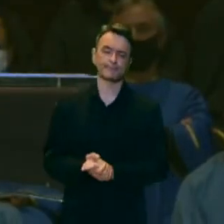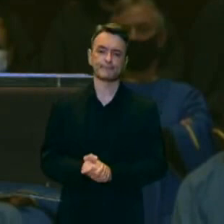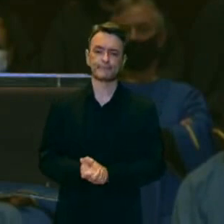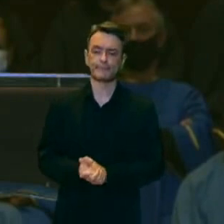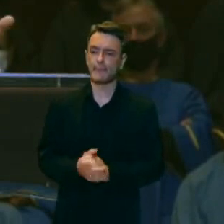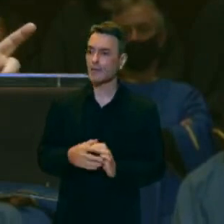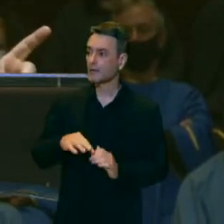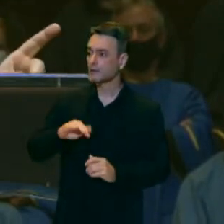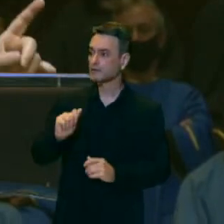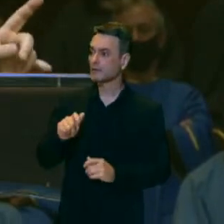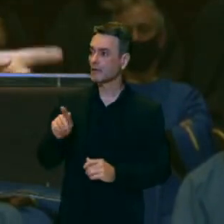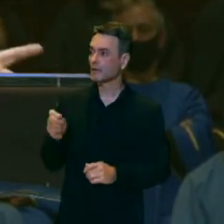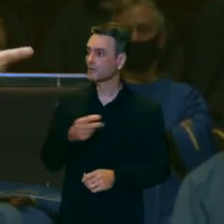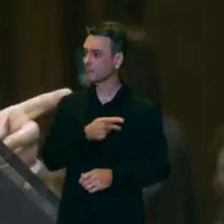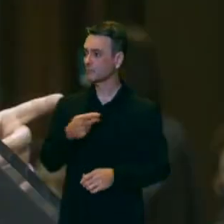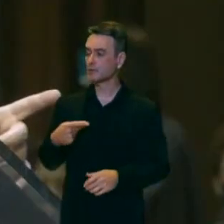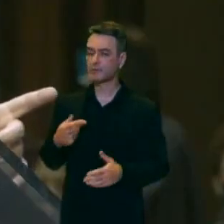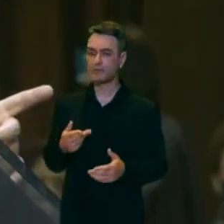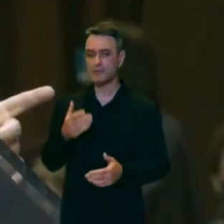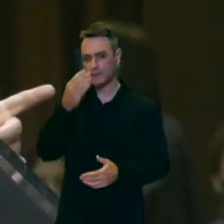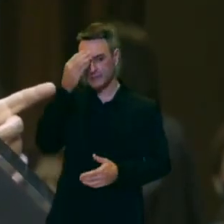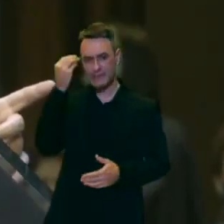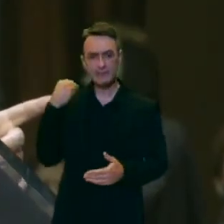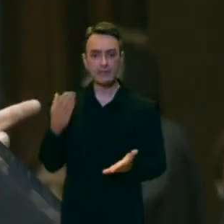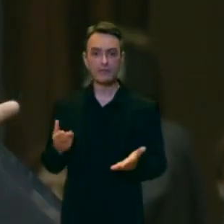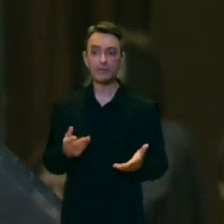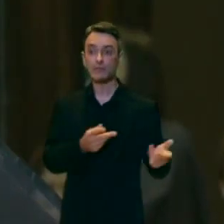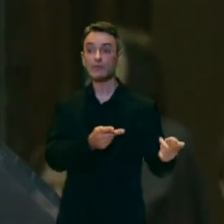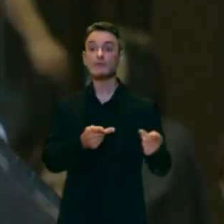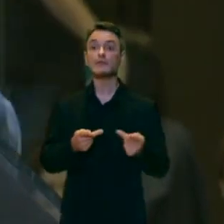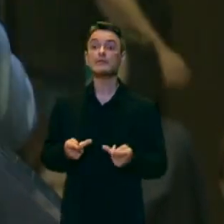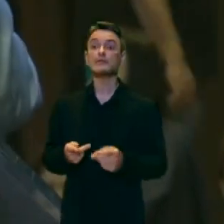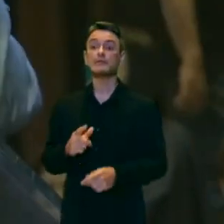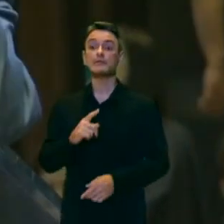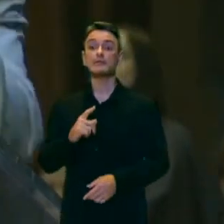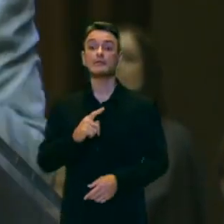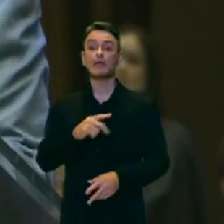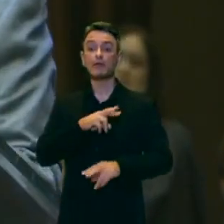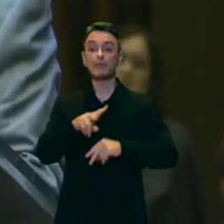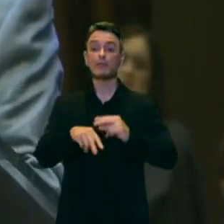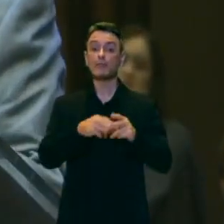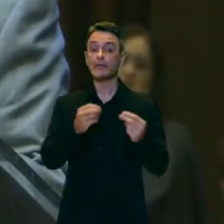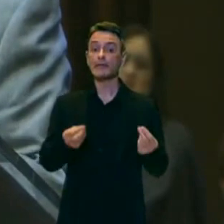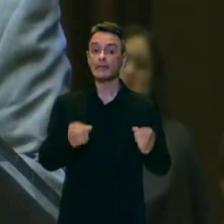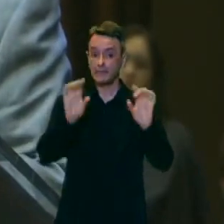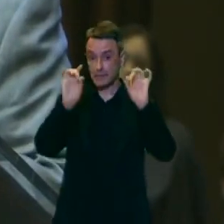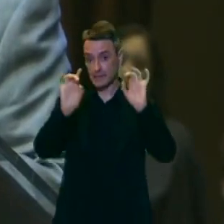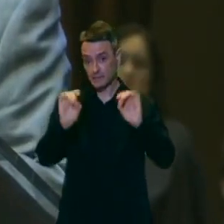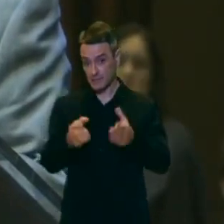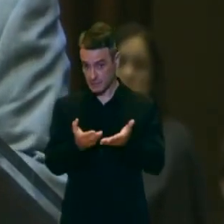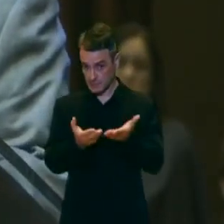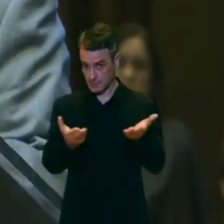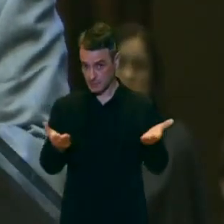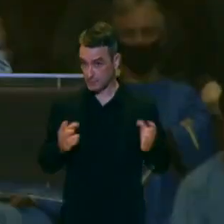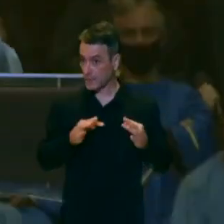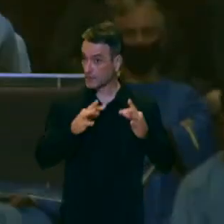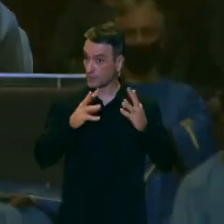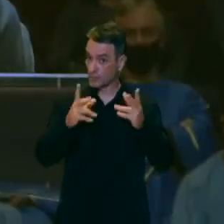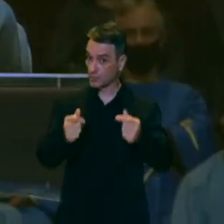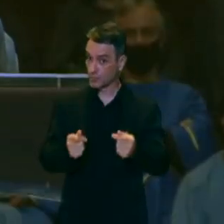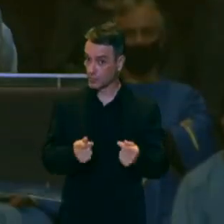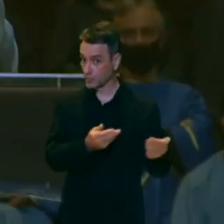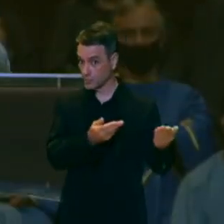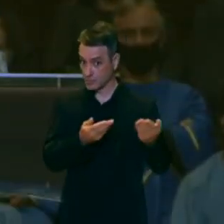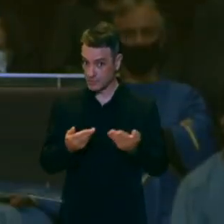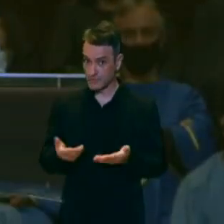Tiago esqueceu de falar para os nossos visitantes que tem um presente para todos os nossos visitantes. Então, quando